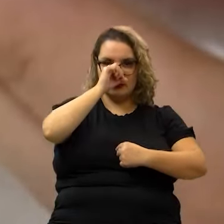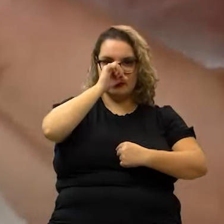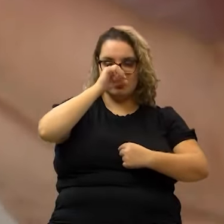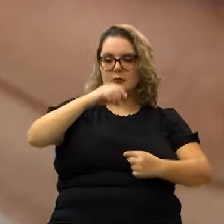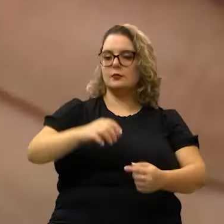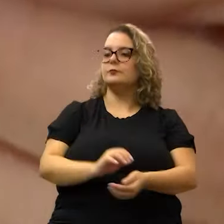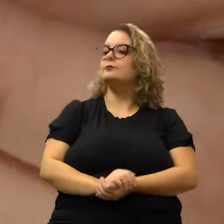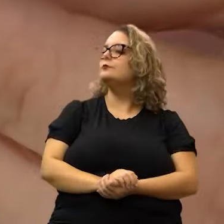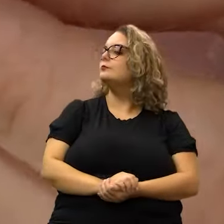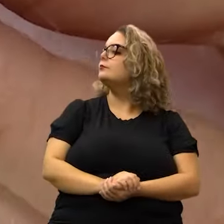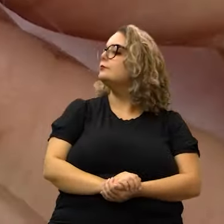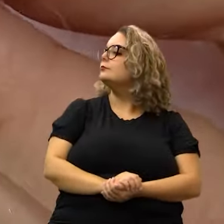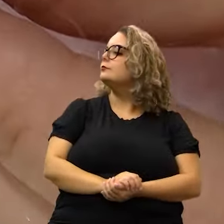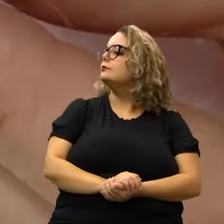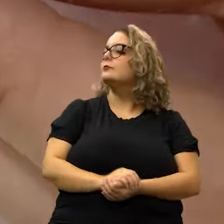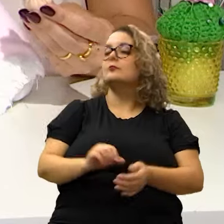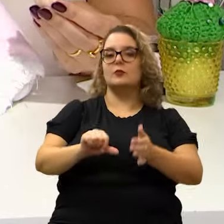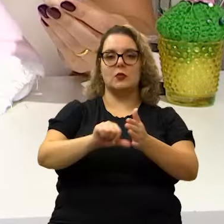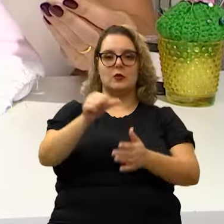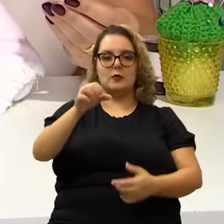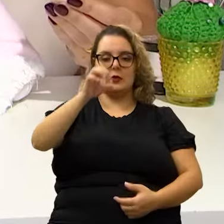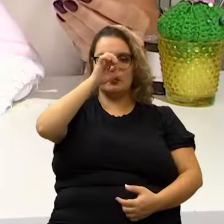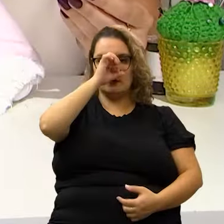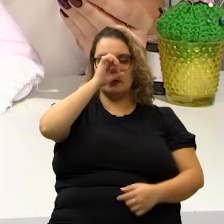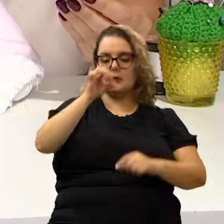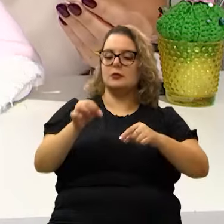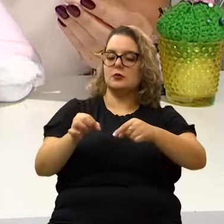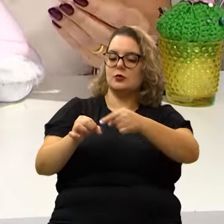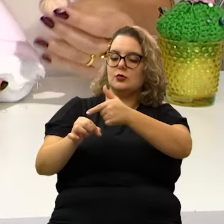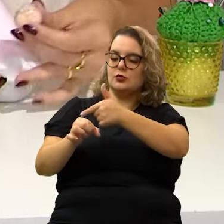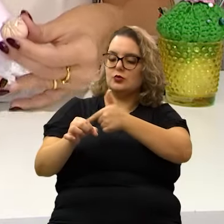então, a cola primeiro no nariz...